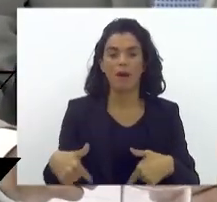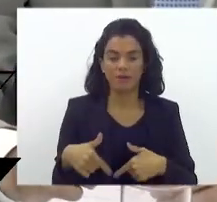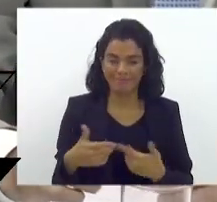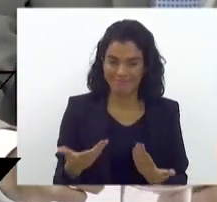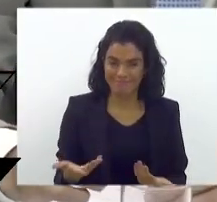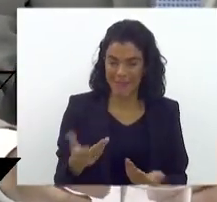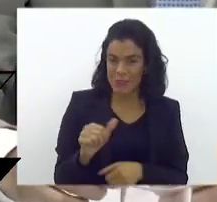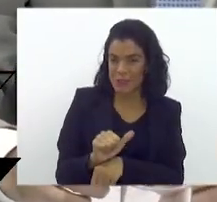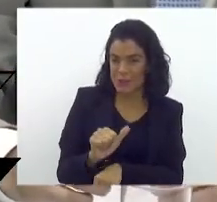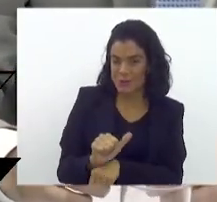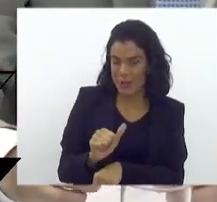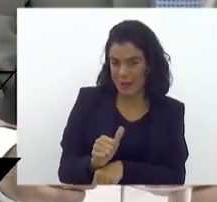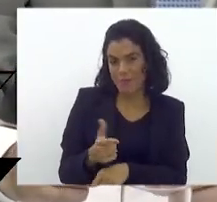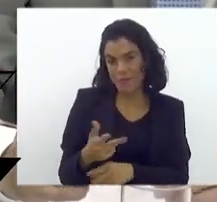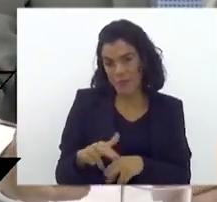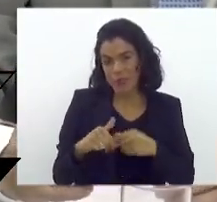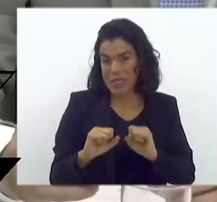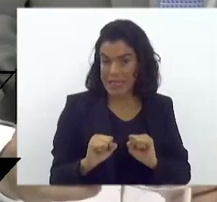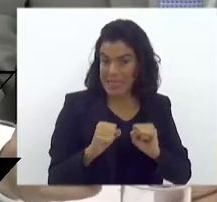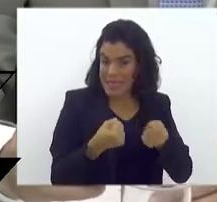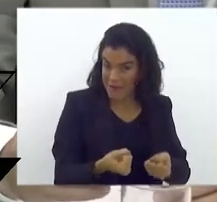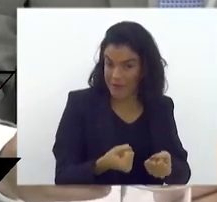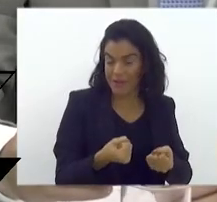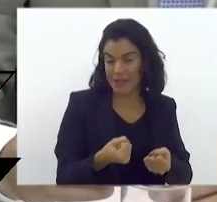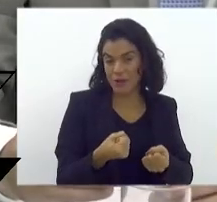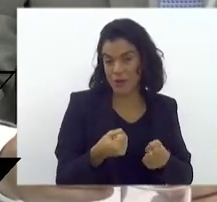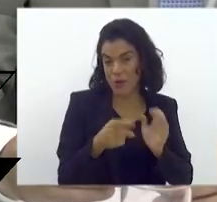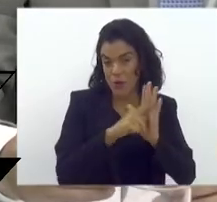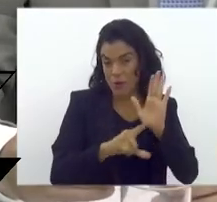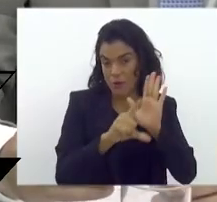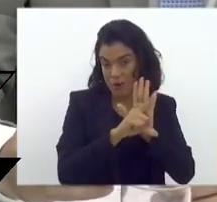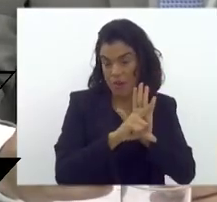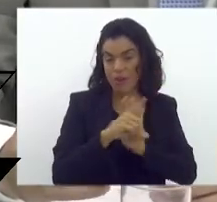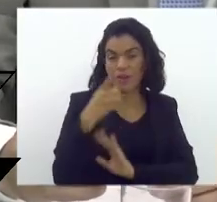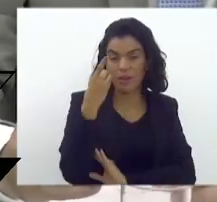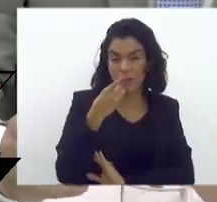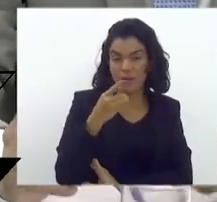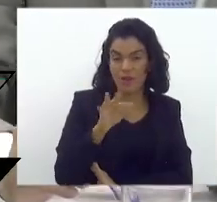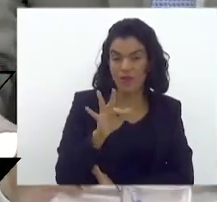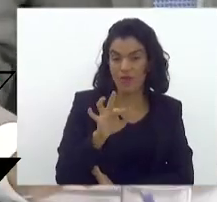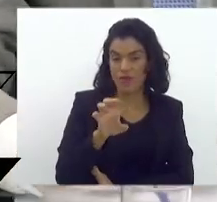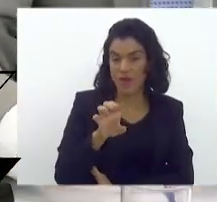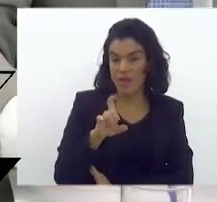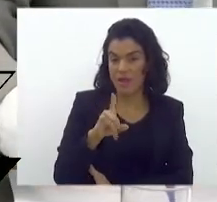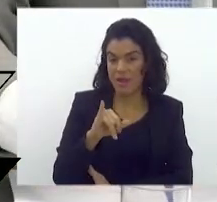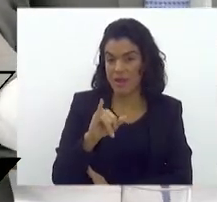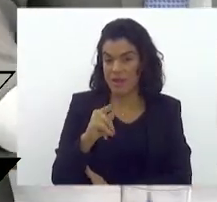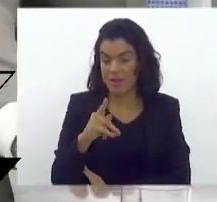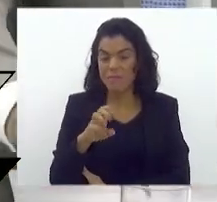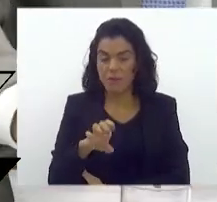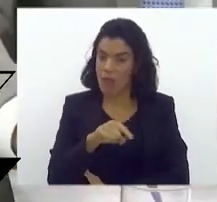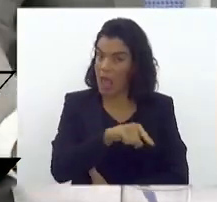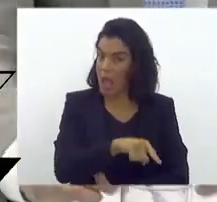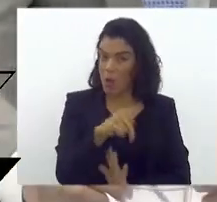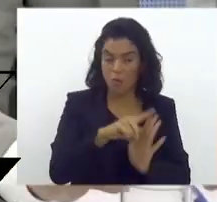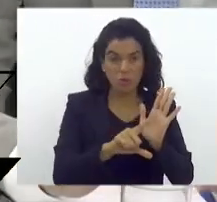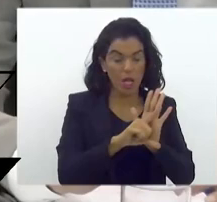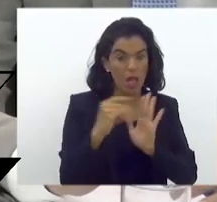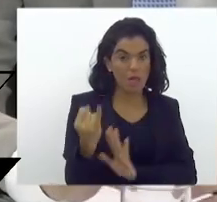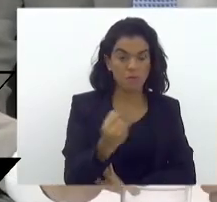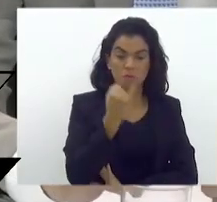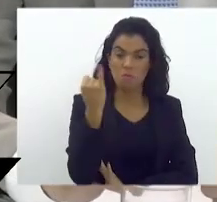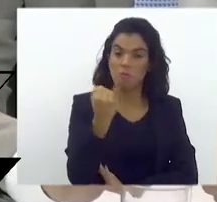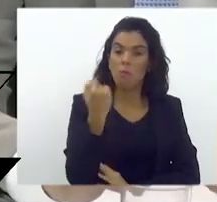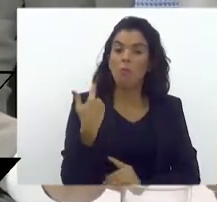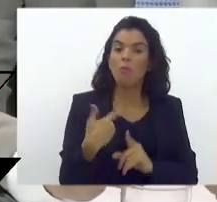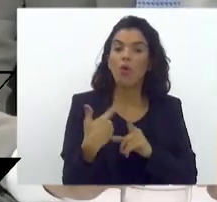aí defendendo aqui o projeto do deputado Felipe, eu entendo que esse projeto é de extrema importância, porque ele marca